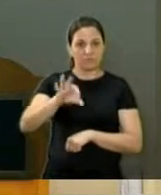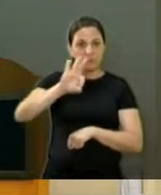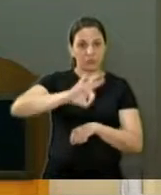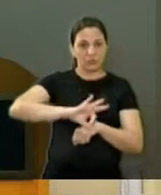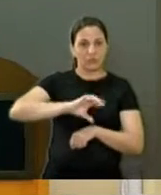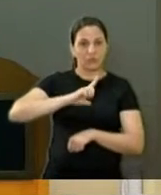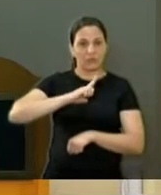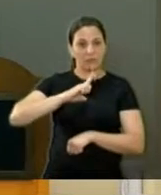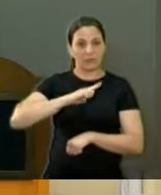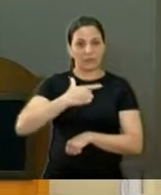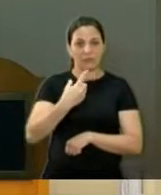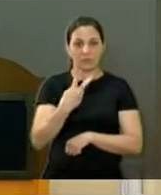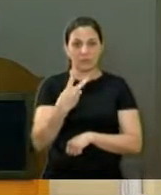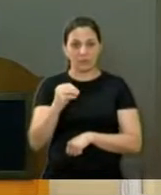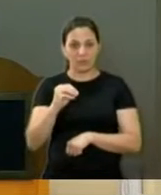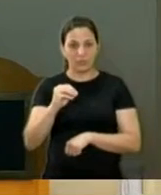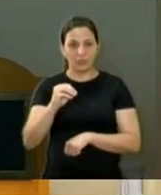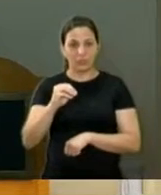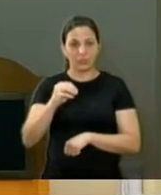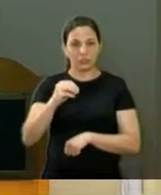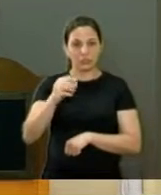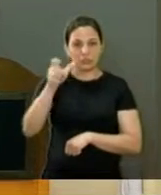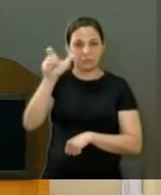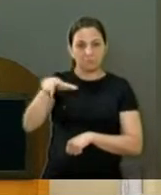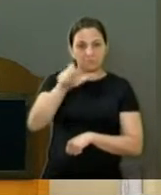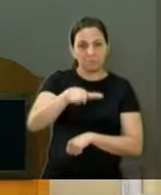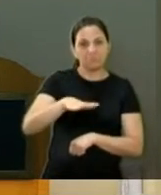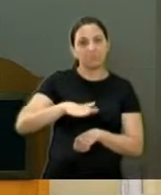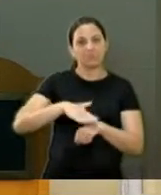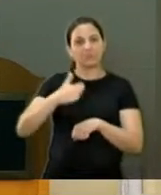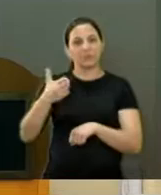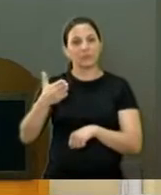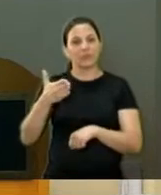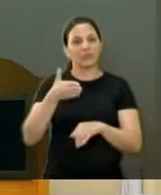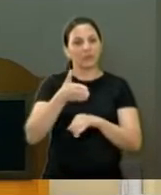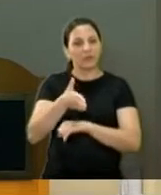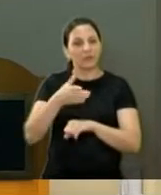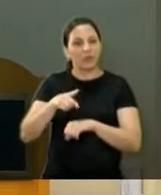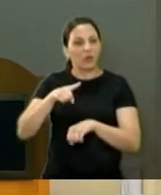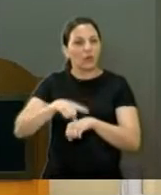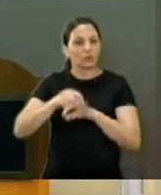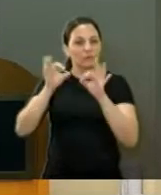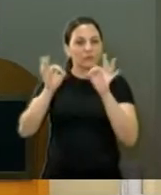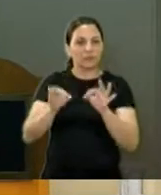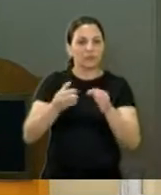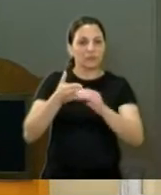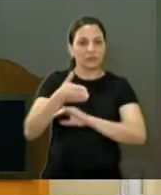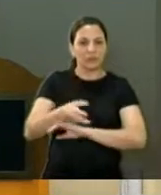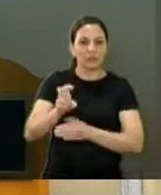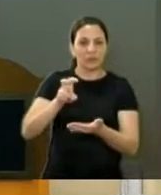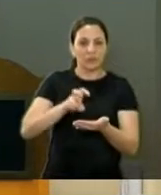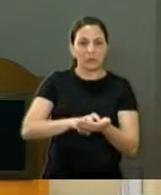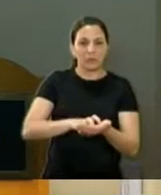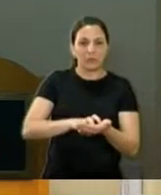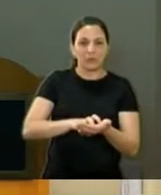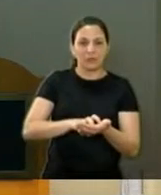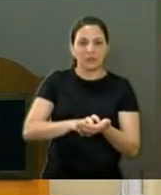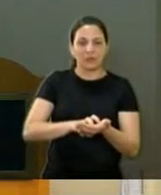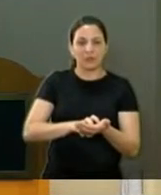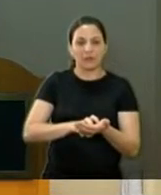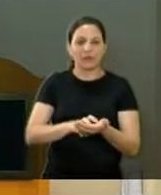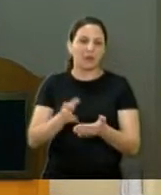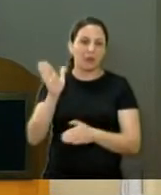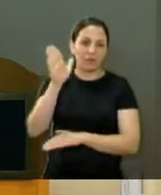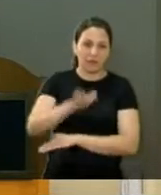pessoas que vai lá até o horário estipulado vai de manhã buscar à tarde